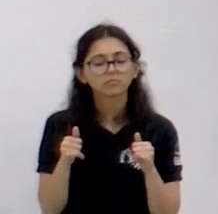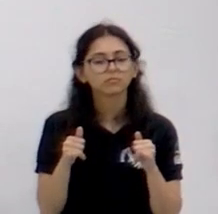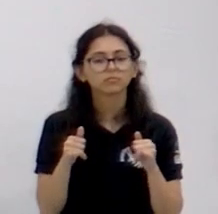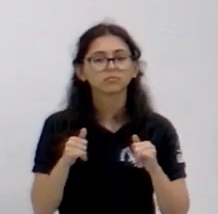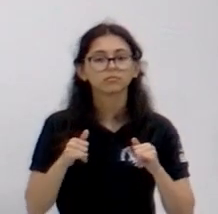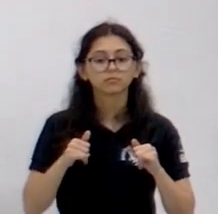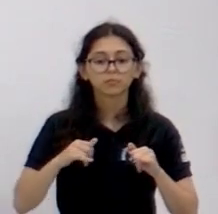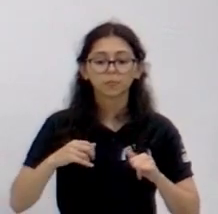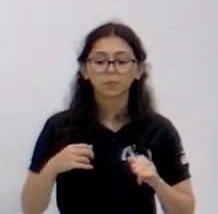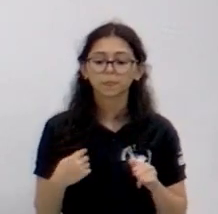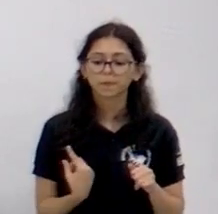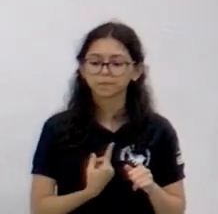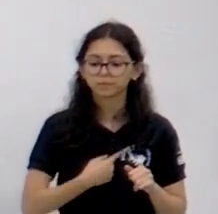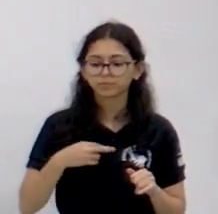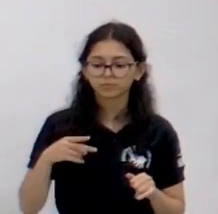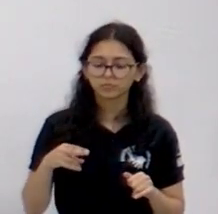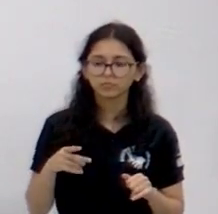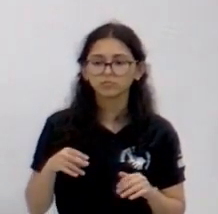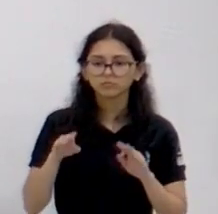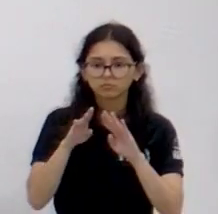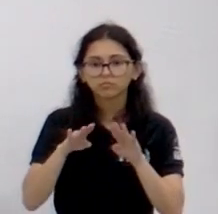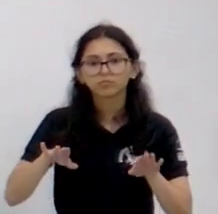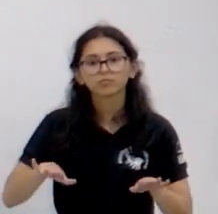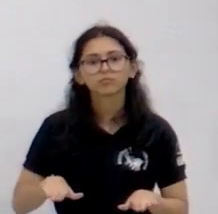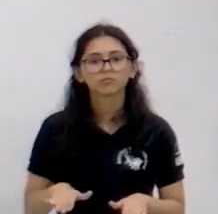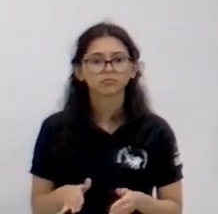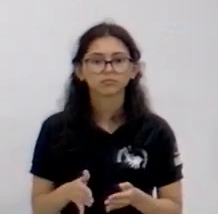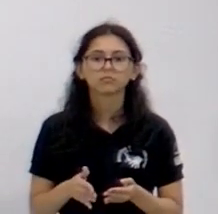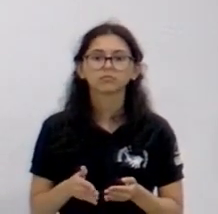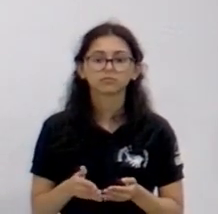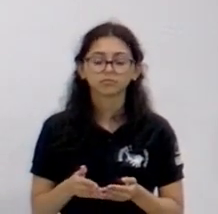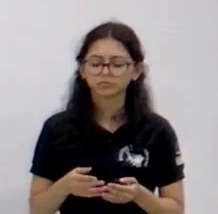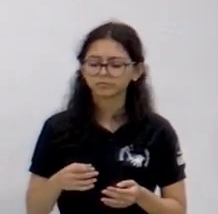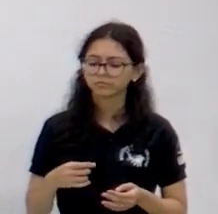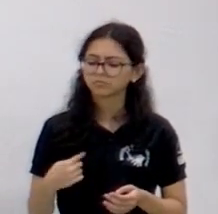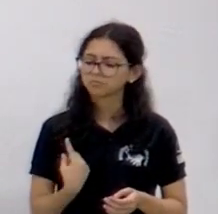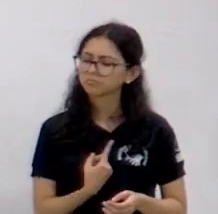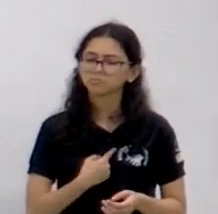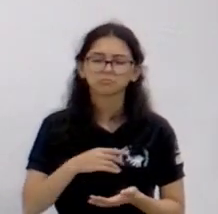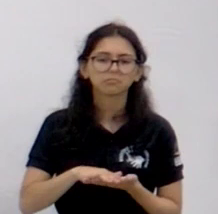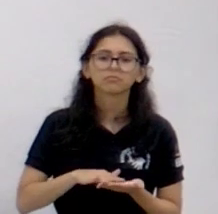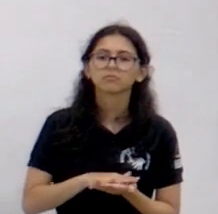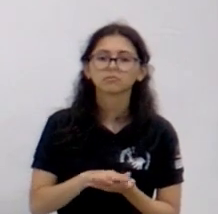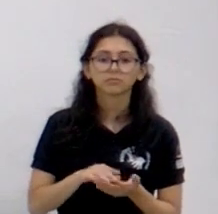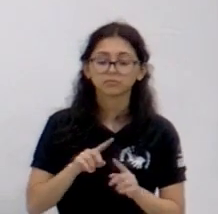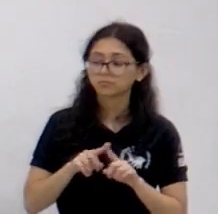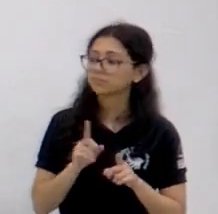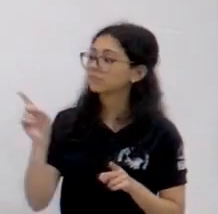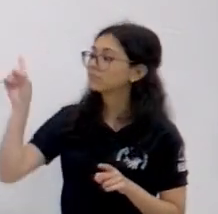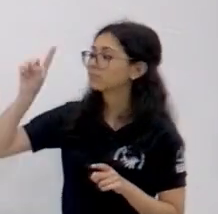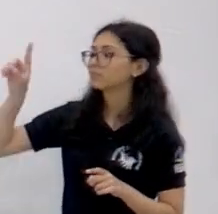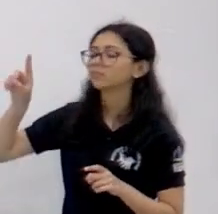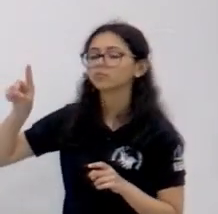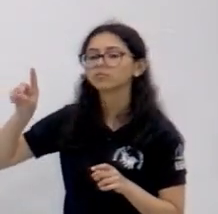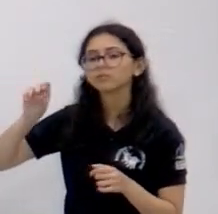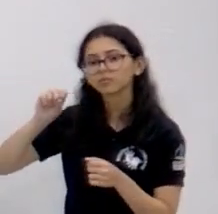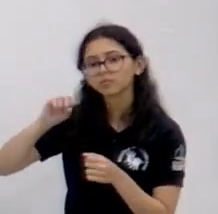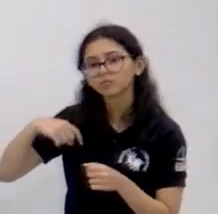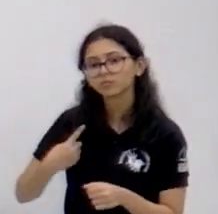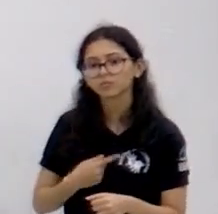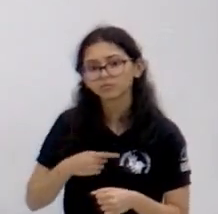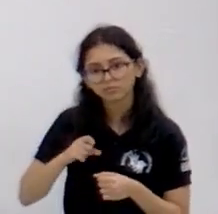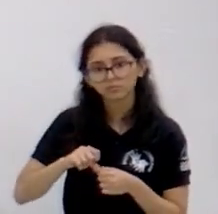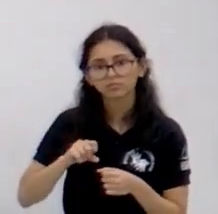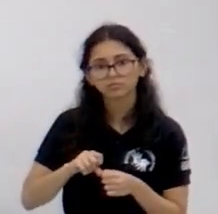que está dentro de nós. É tão bom reconhecer que nós não somos nada assim diante de Deus, mas as nossas percepções de